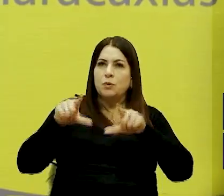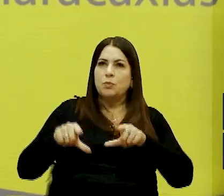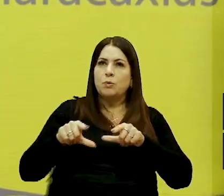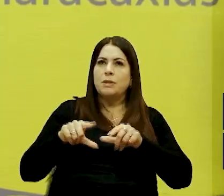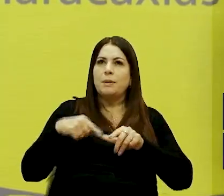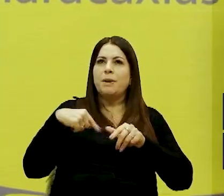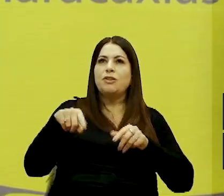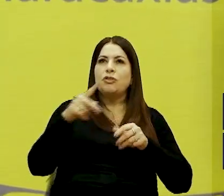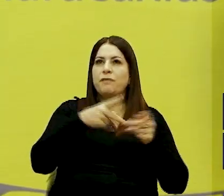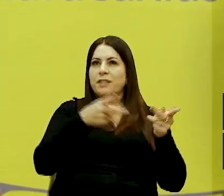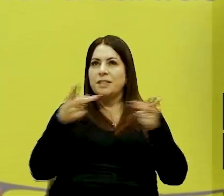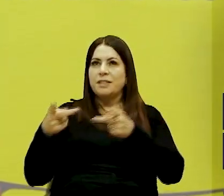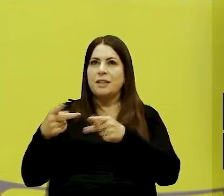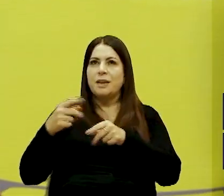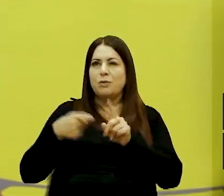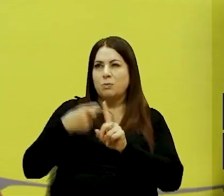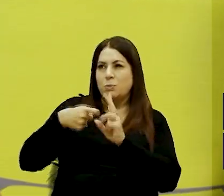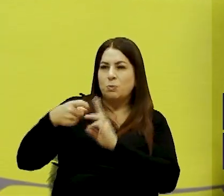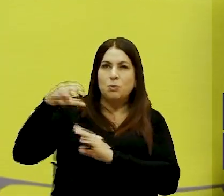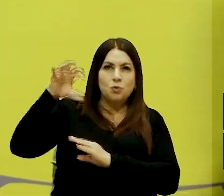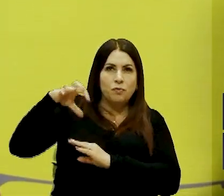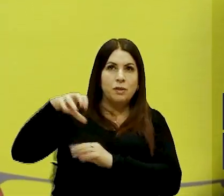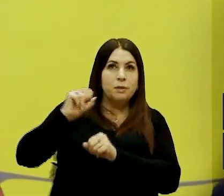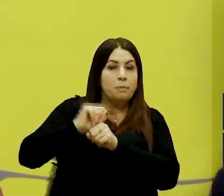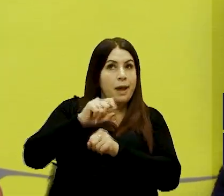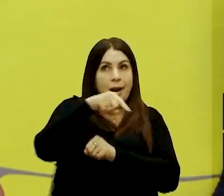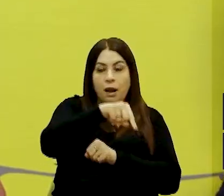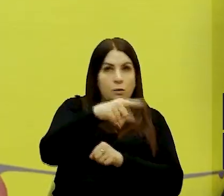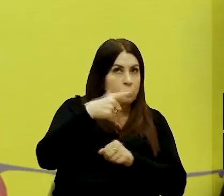itinerante, começou os meses mais chuvosos, a gente espera lá,